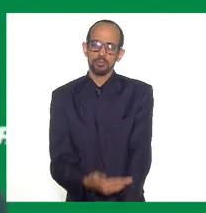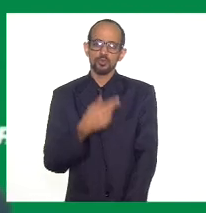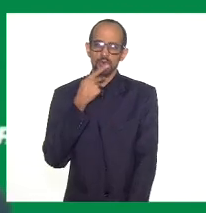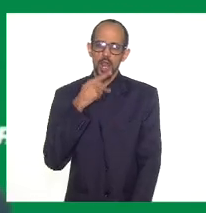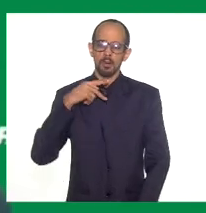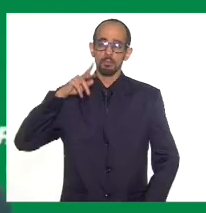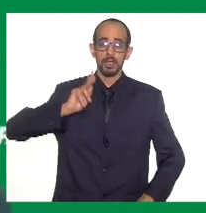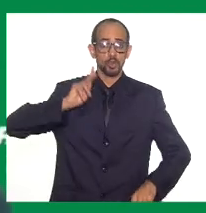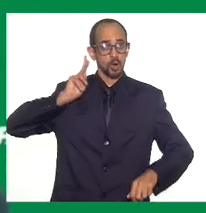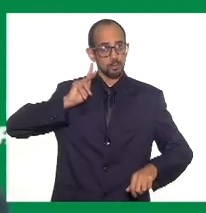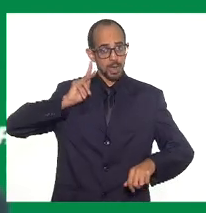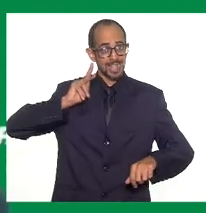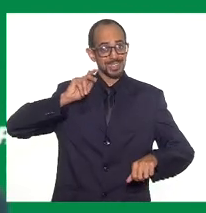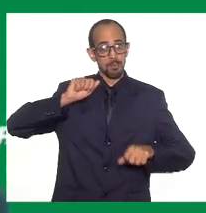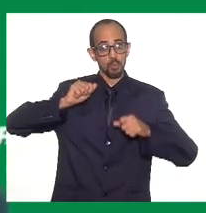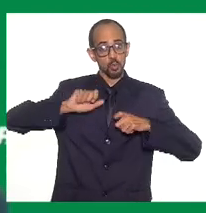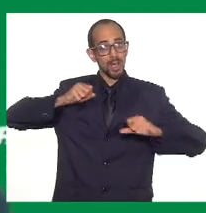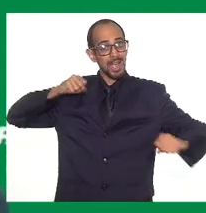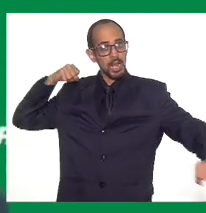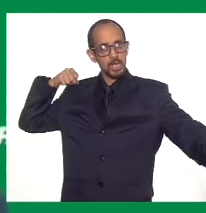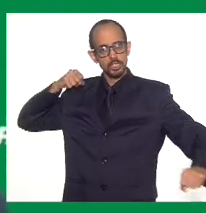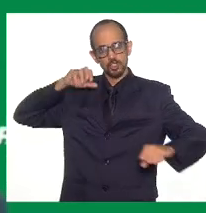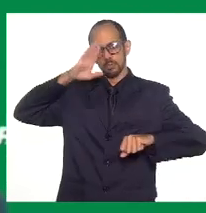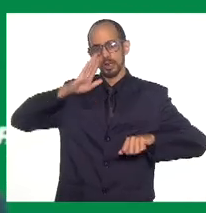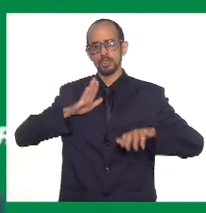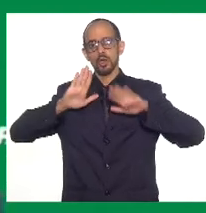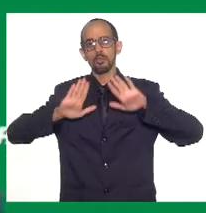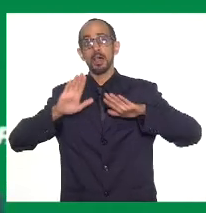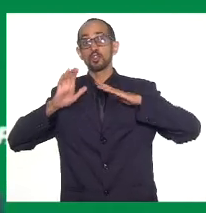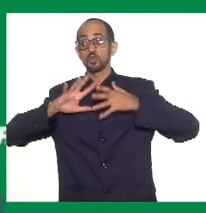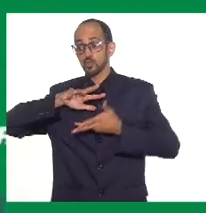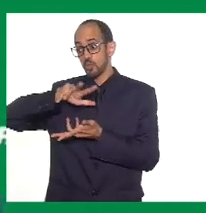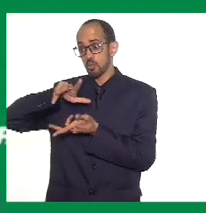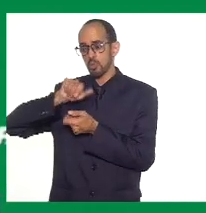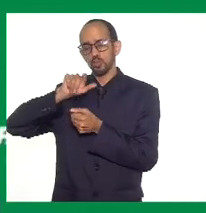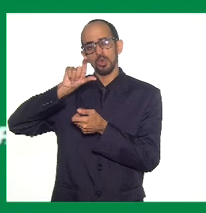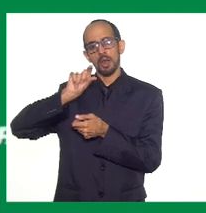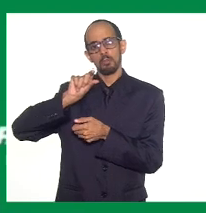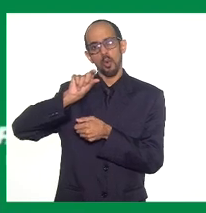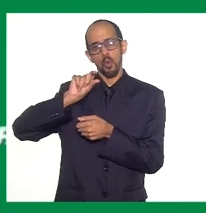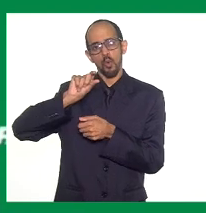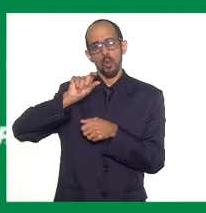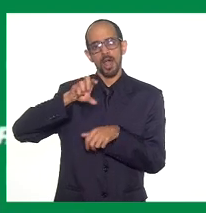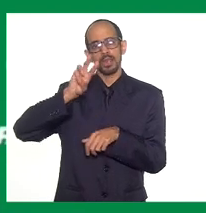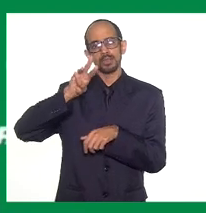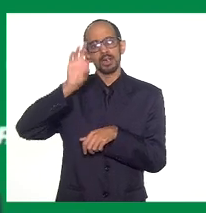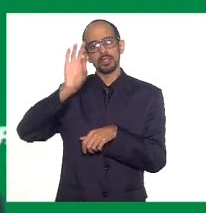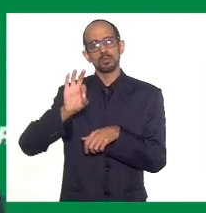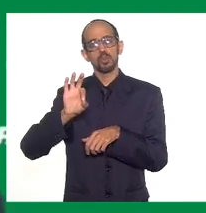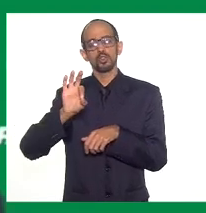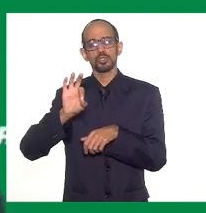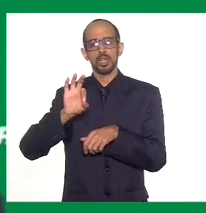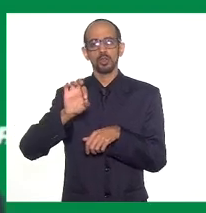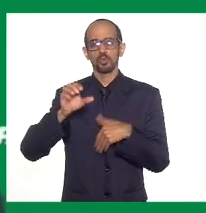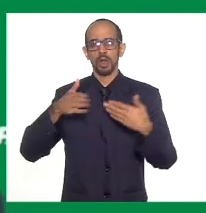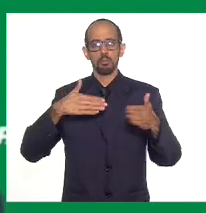mundo. Nós temos hoje, né, a Petrobras representa menos de 3% da produção mundial